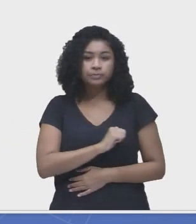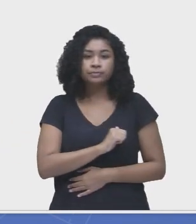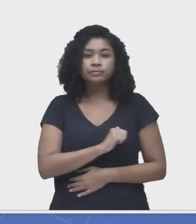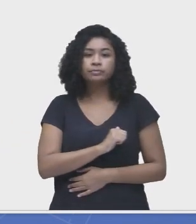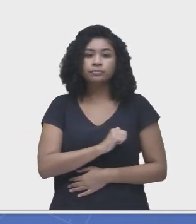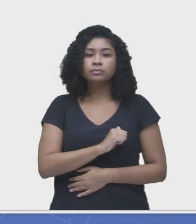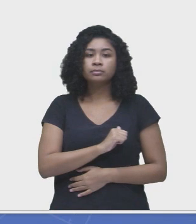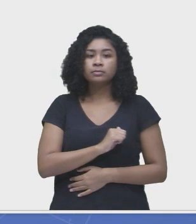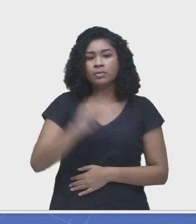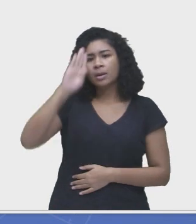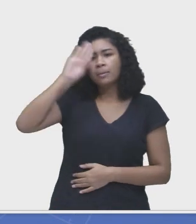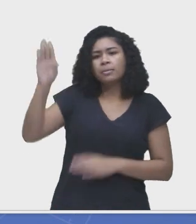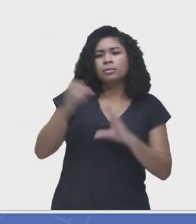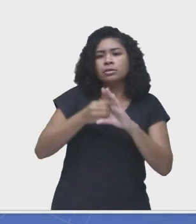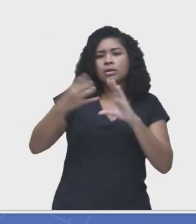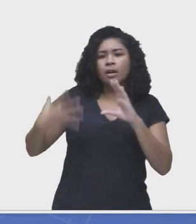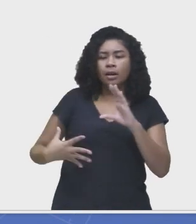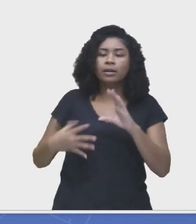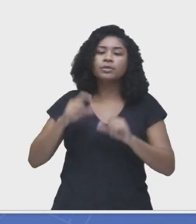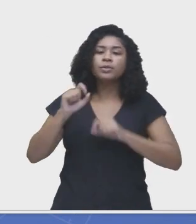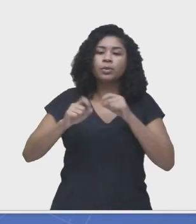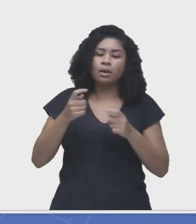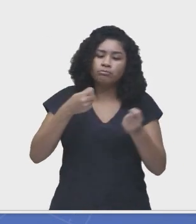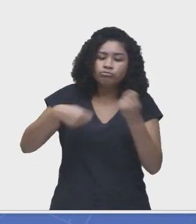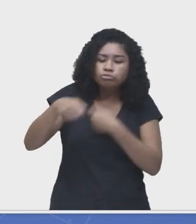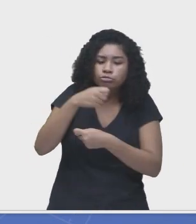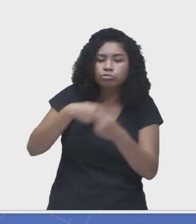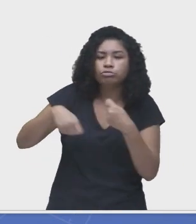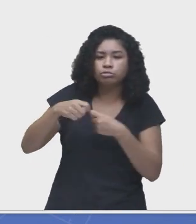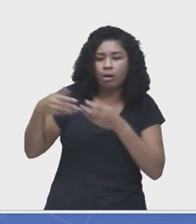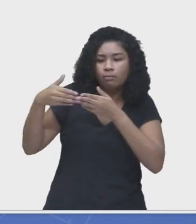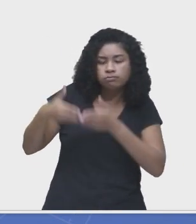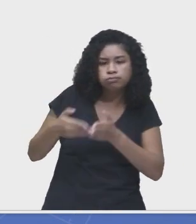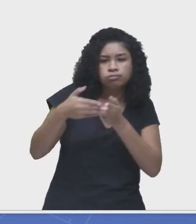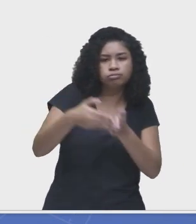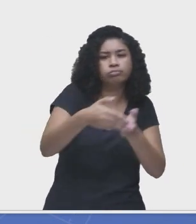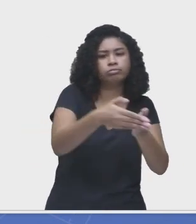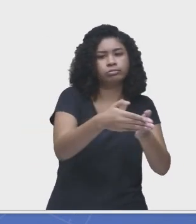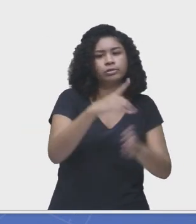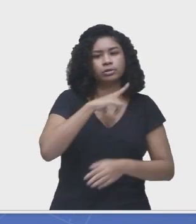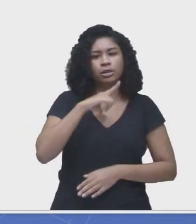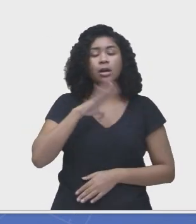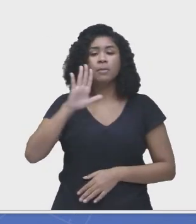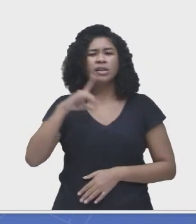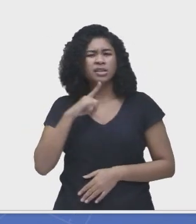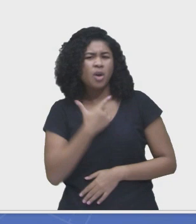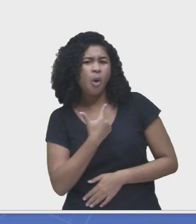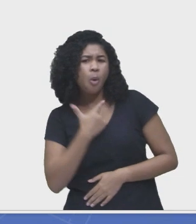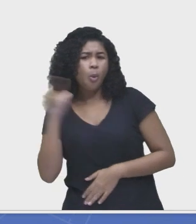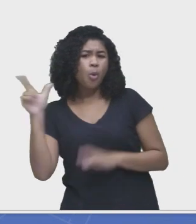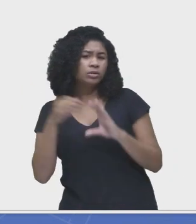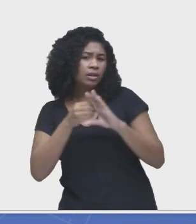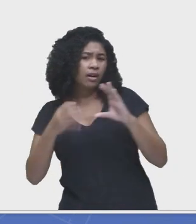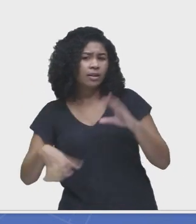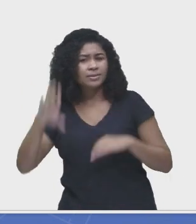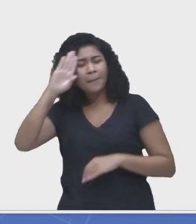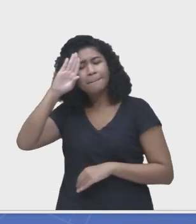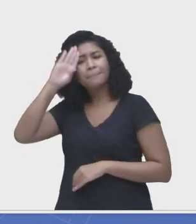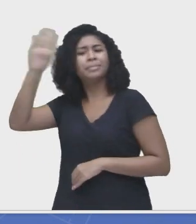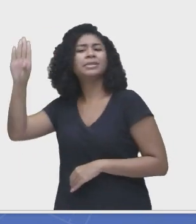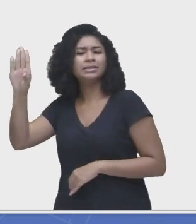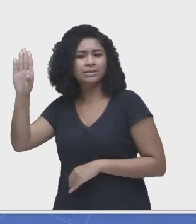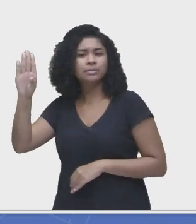destacaram-se como grandes comerciantes marítimos. Entretanto, outro importante legado foi deixado pelos fenícios para as